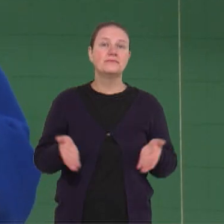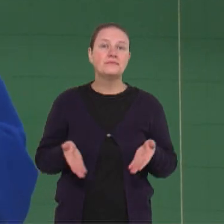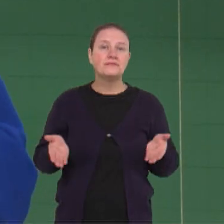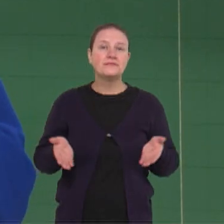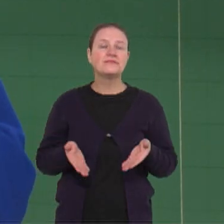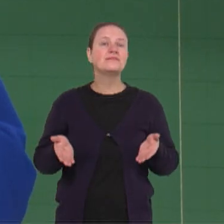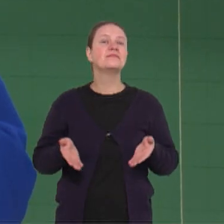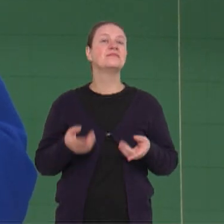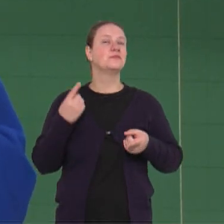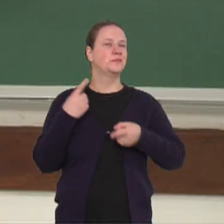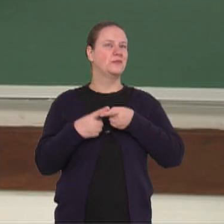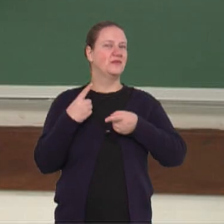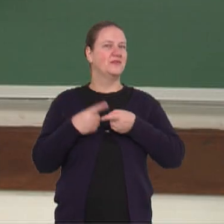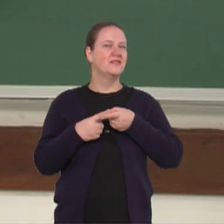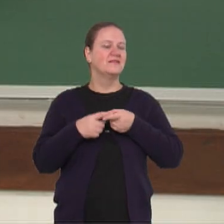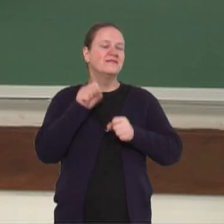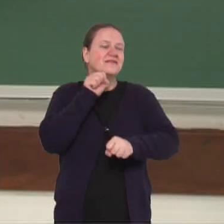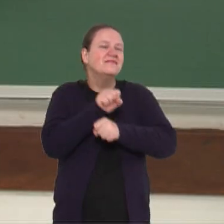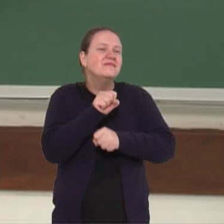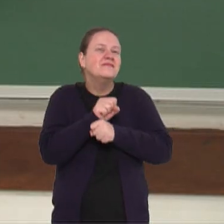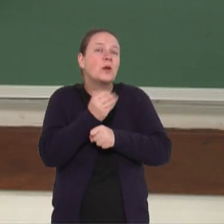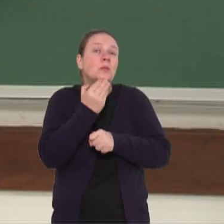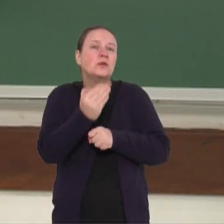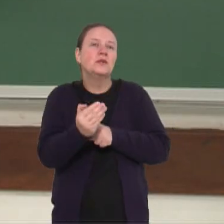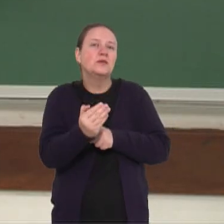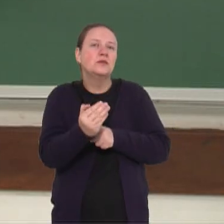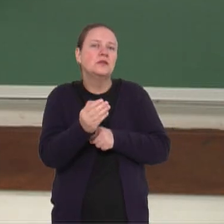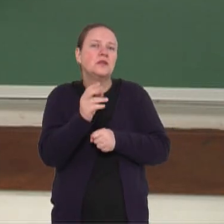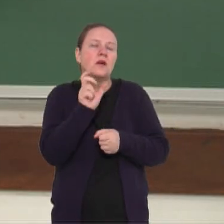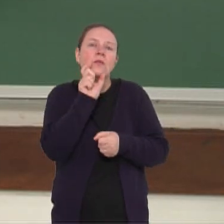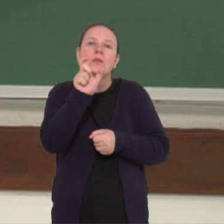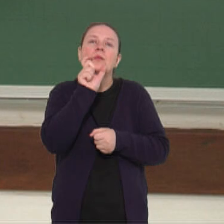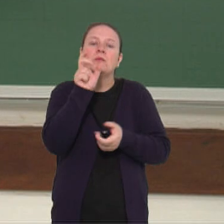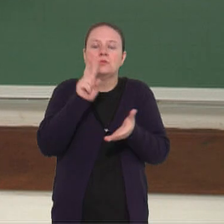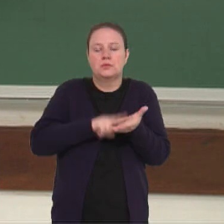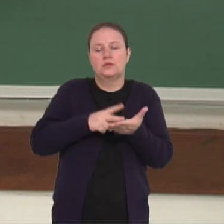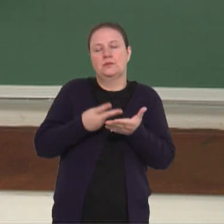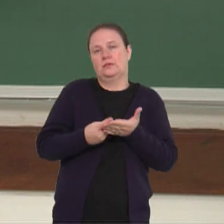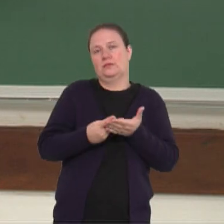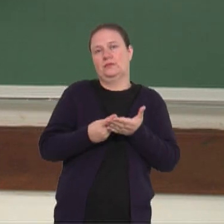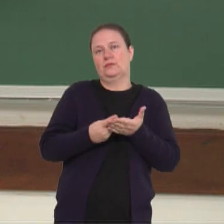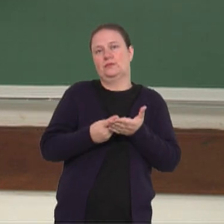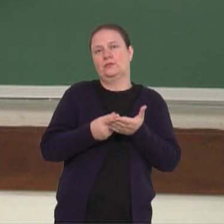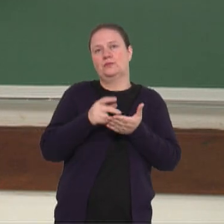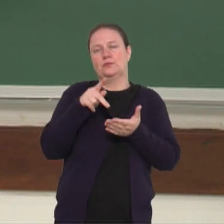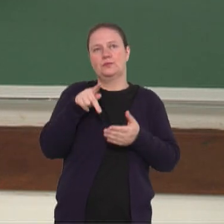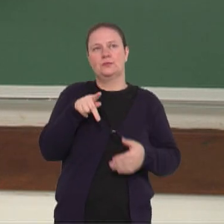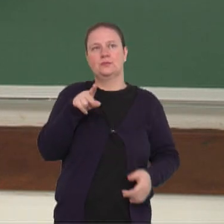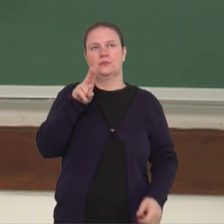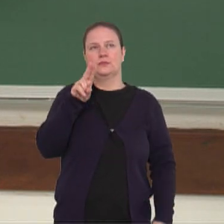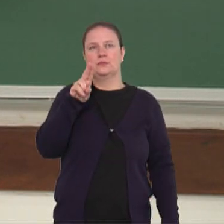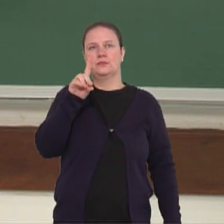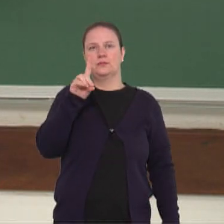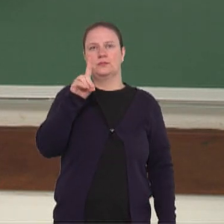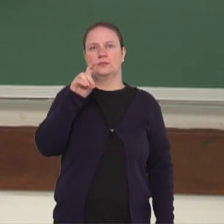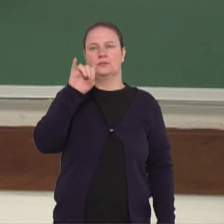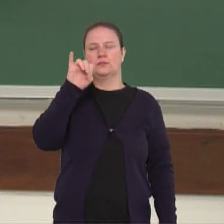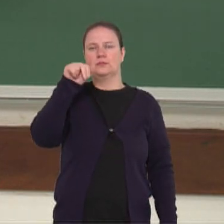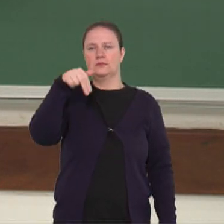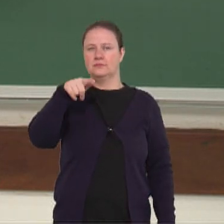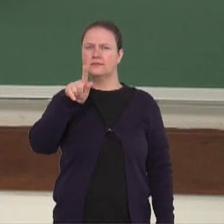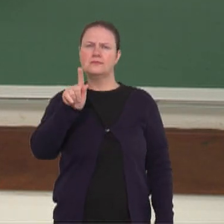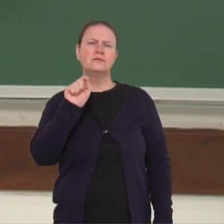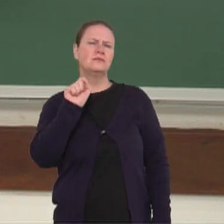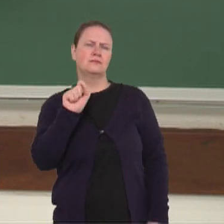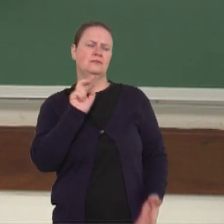Agora, por isso que eu não traduzi para vocês, eu quero que vocês pensem um pouquinho. Qual a tradução de pudding? Nossa, o que